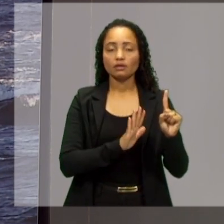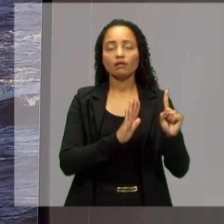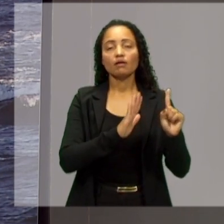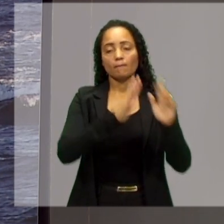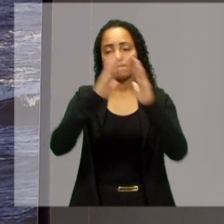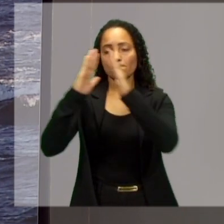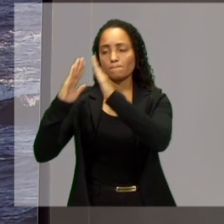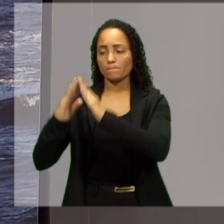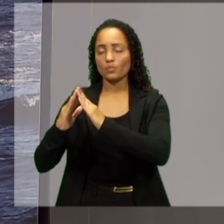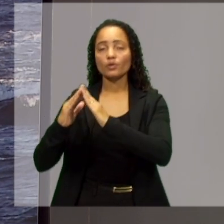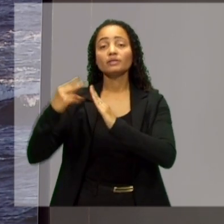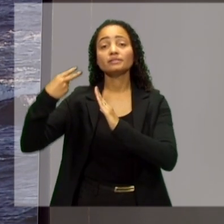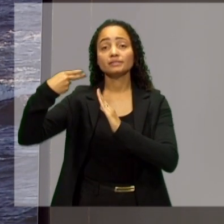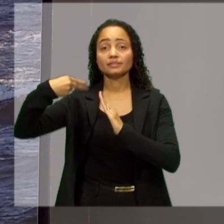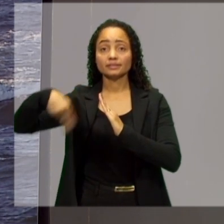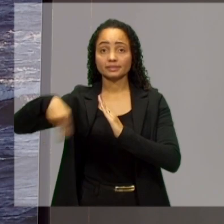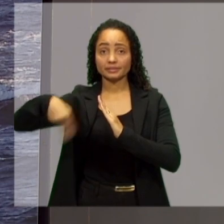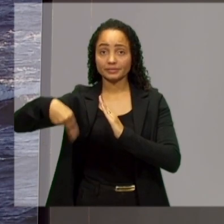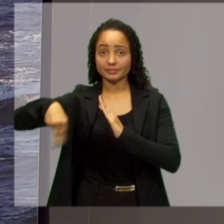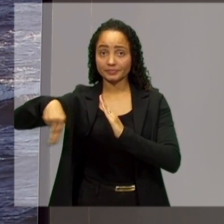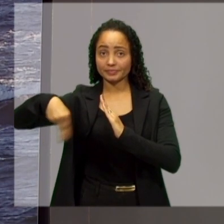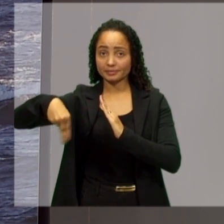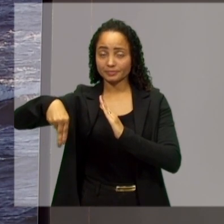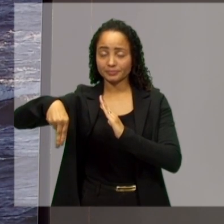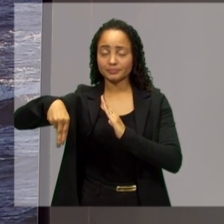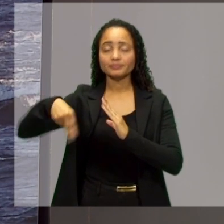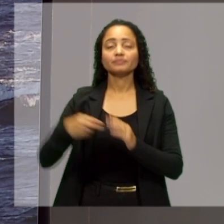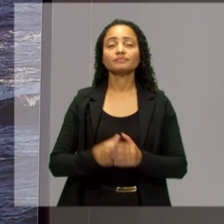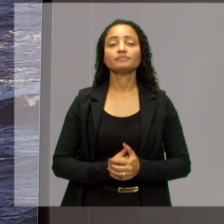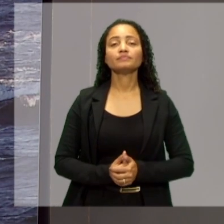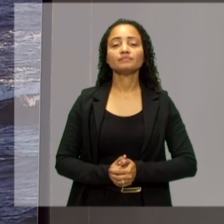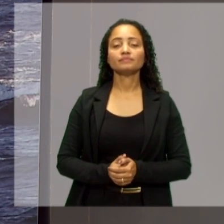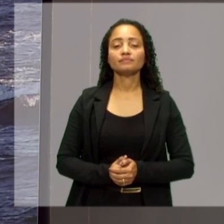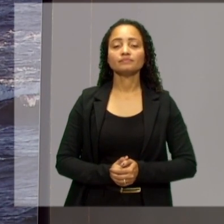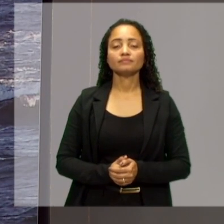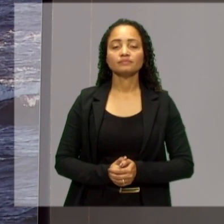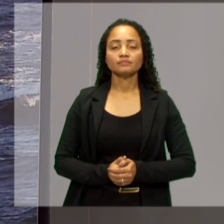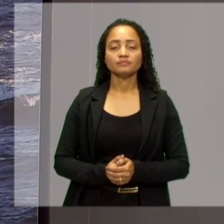reside em Navegantes e